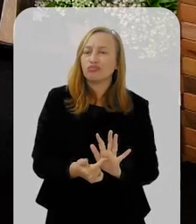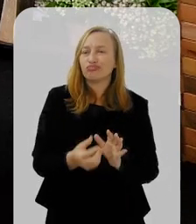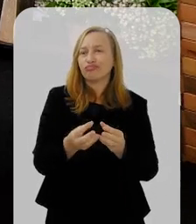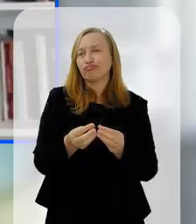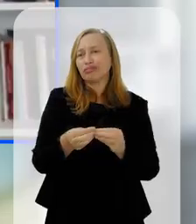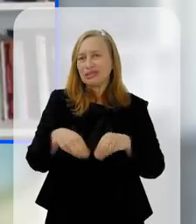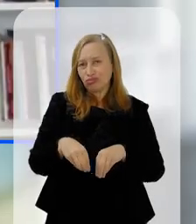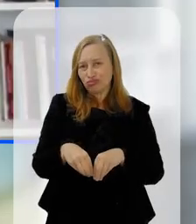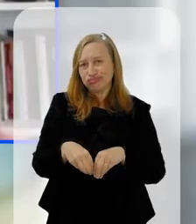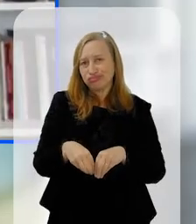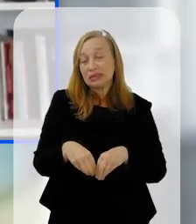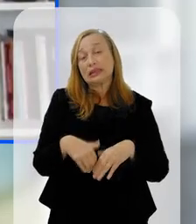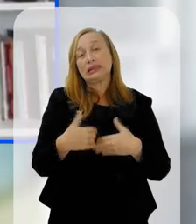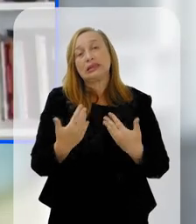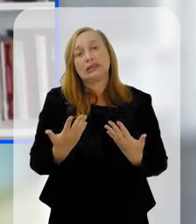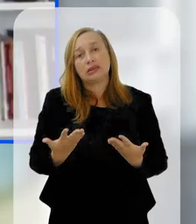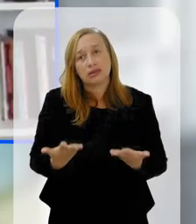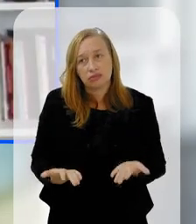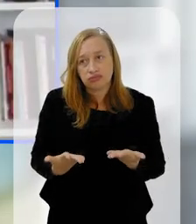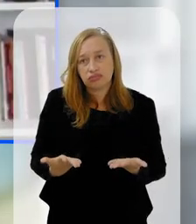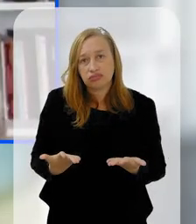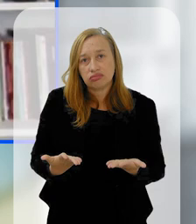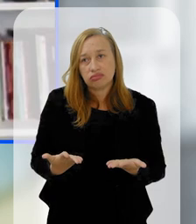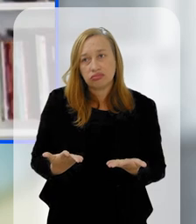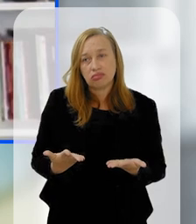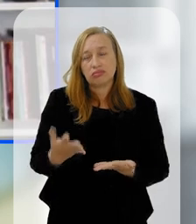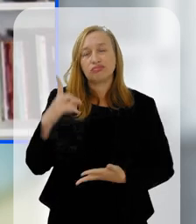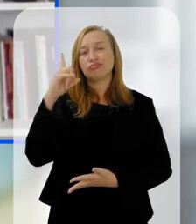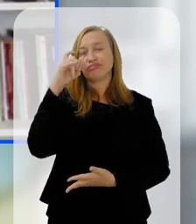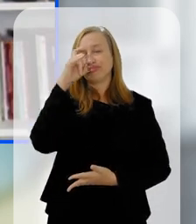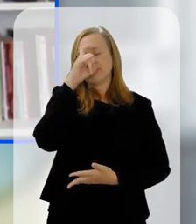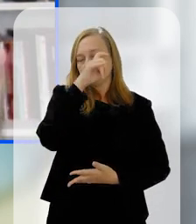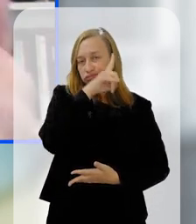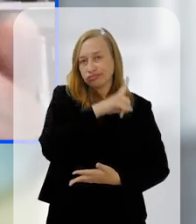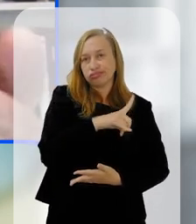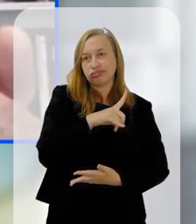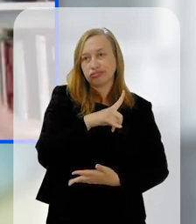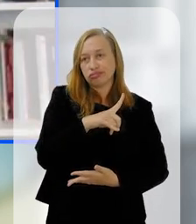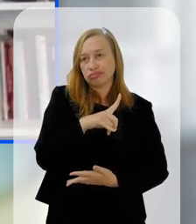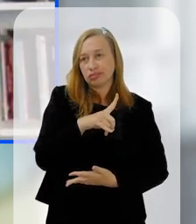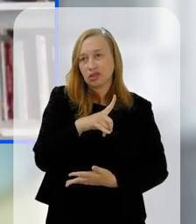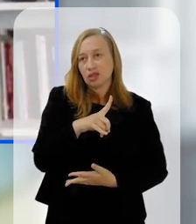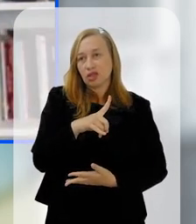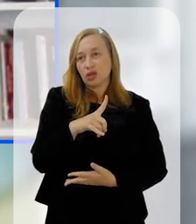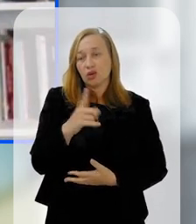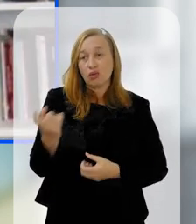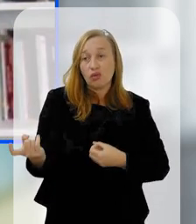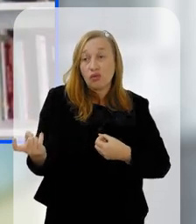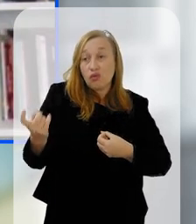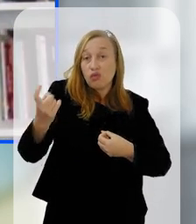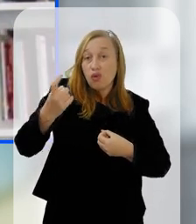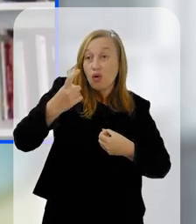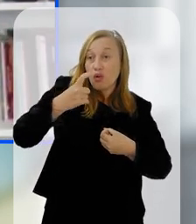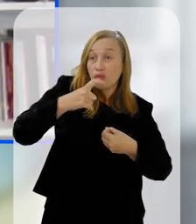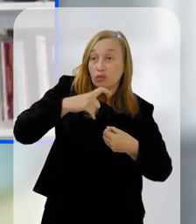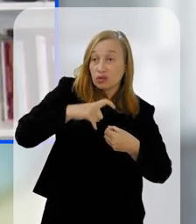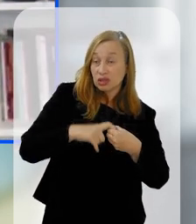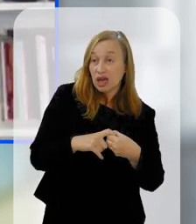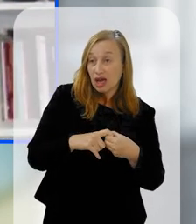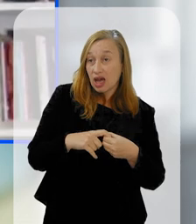verdadeiro desastre, né? E aí, claro, é muito difícil a gente